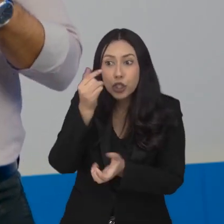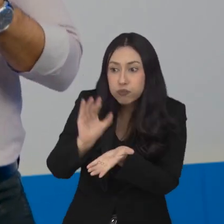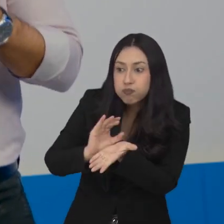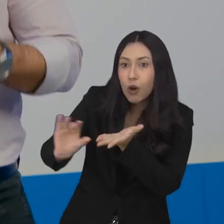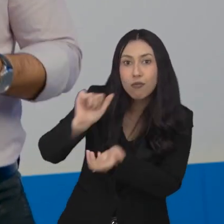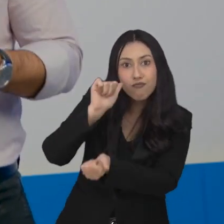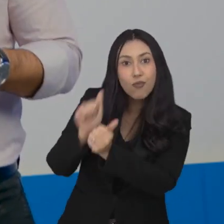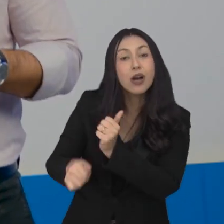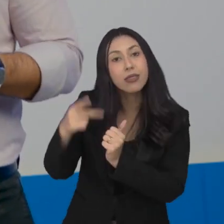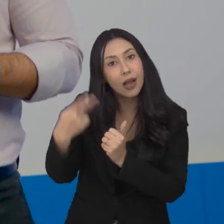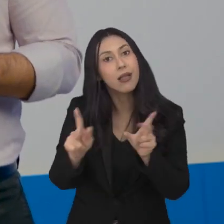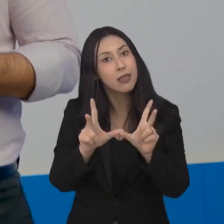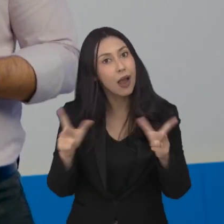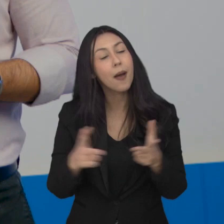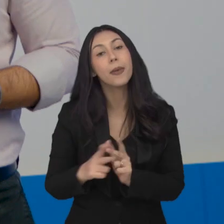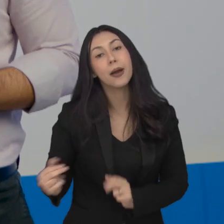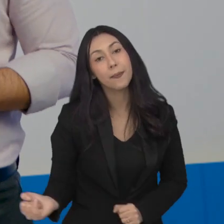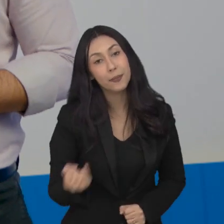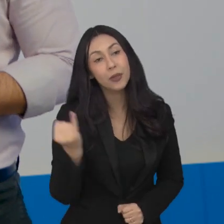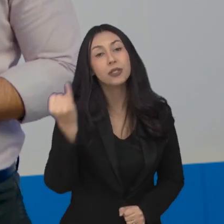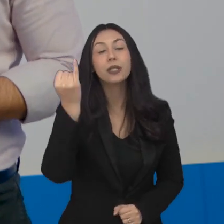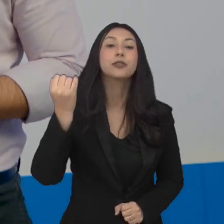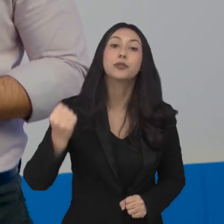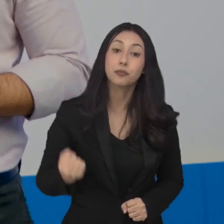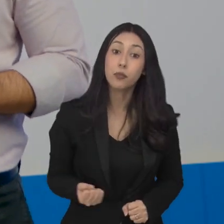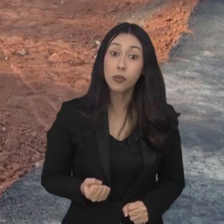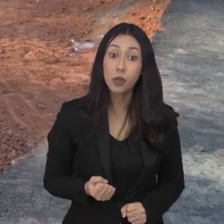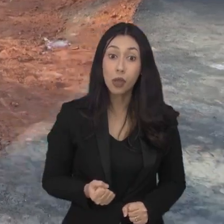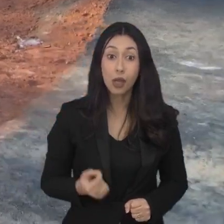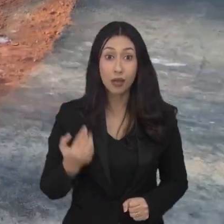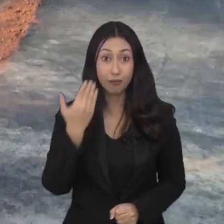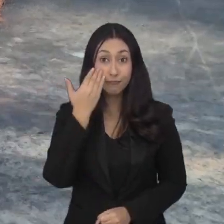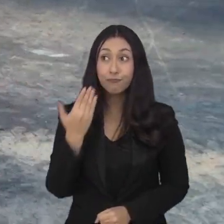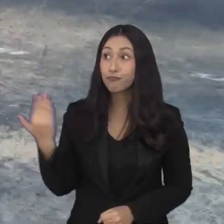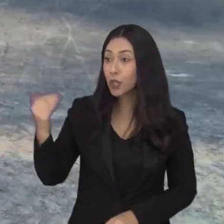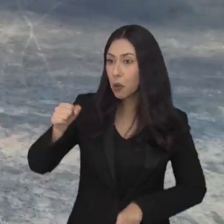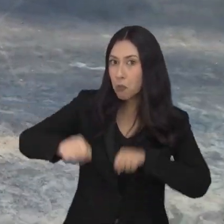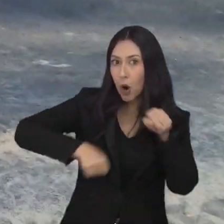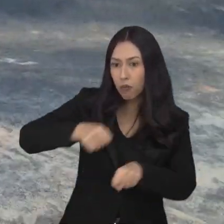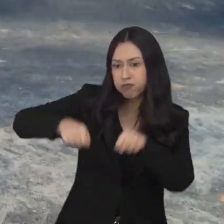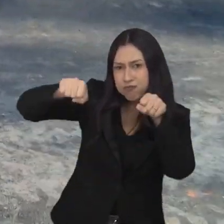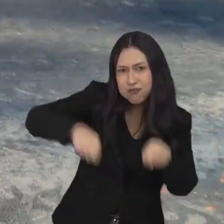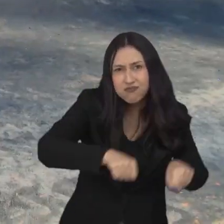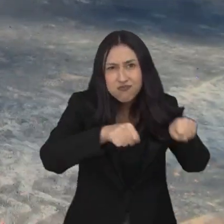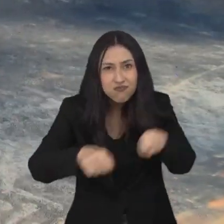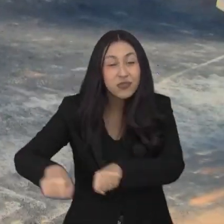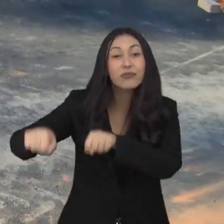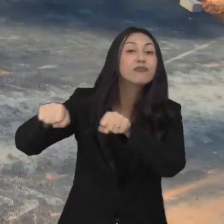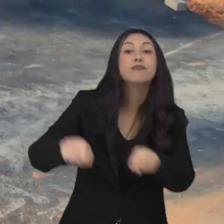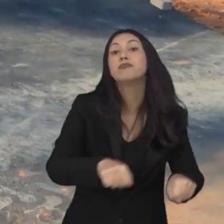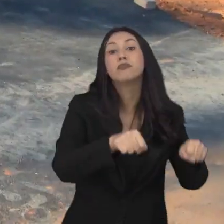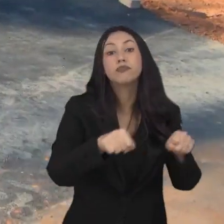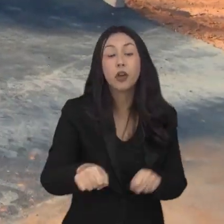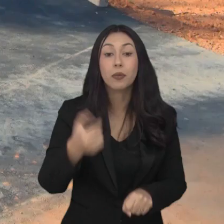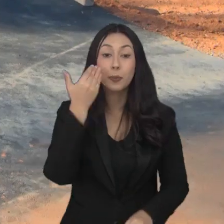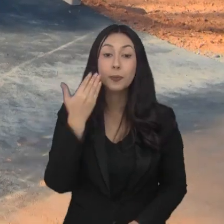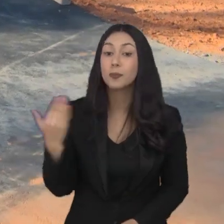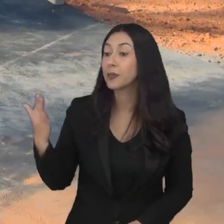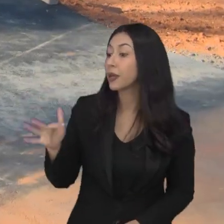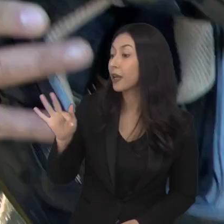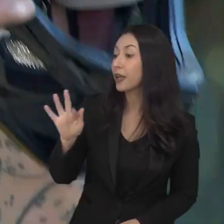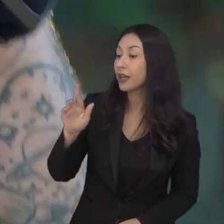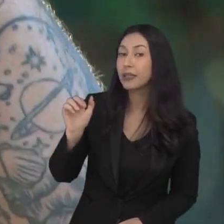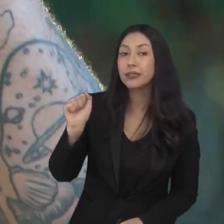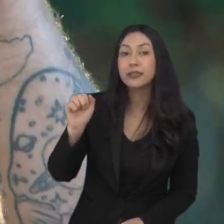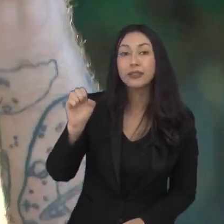é defendido pela Câmara e tema até mesmo de projetos de lei. Essa é a pista de bicicross que em breve vai ser inaugurada no Parque